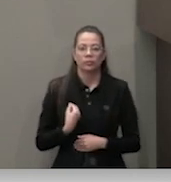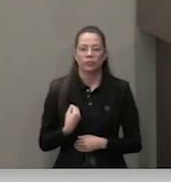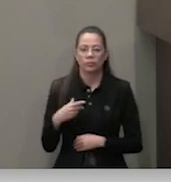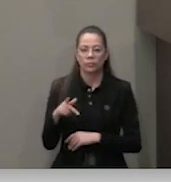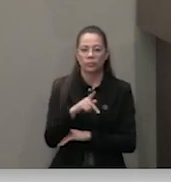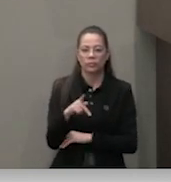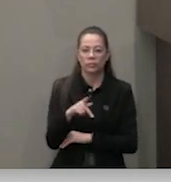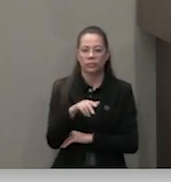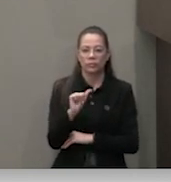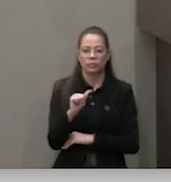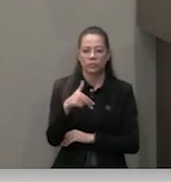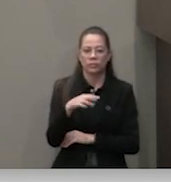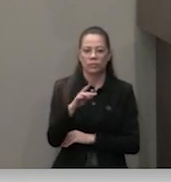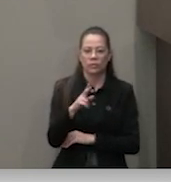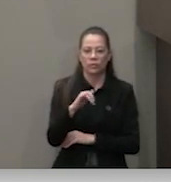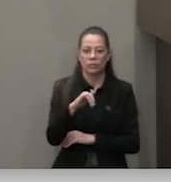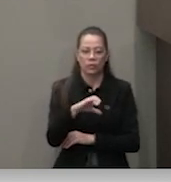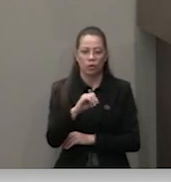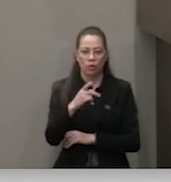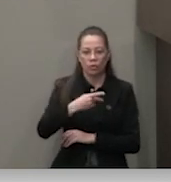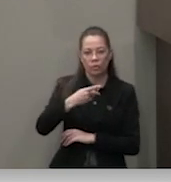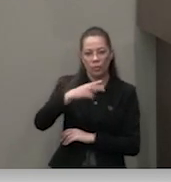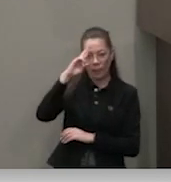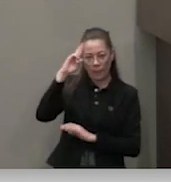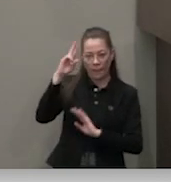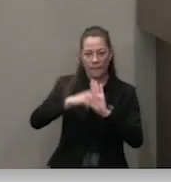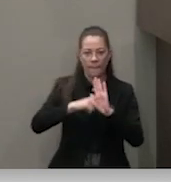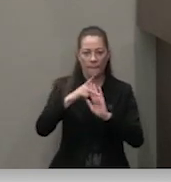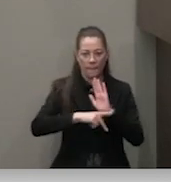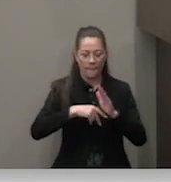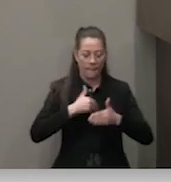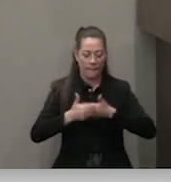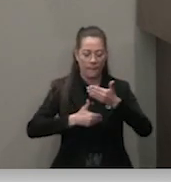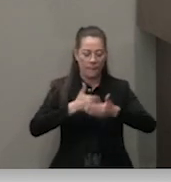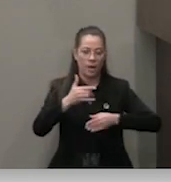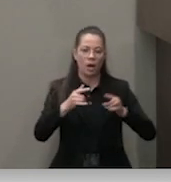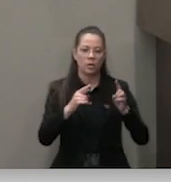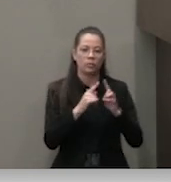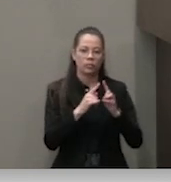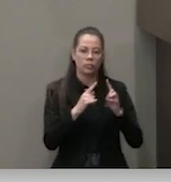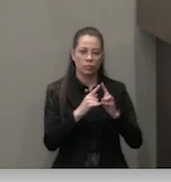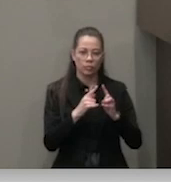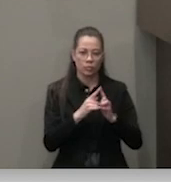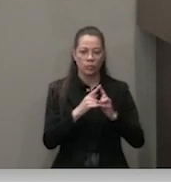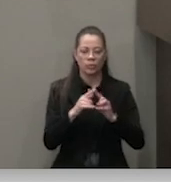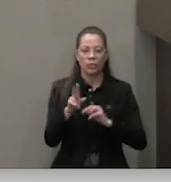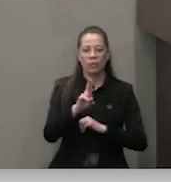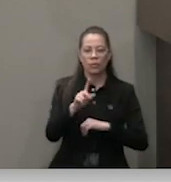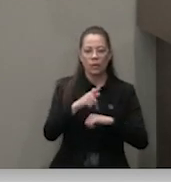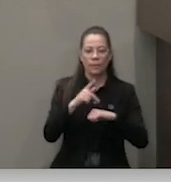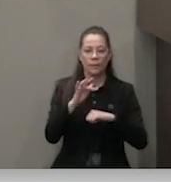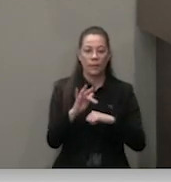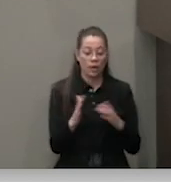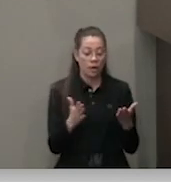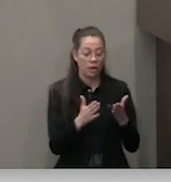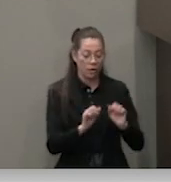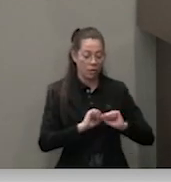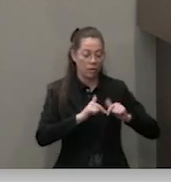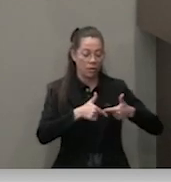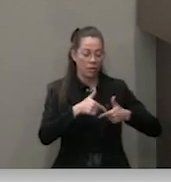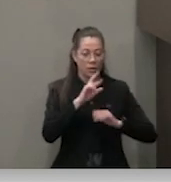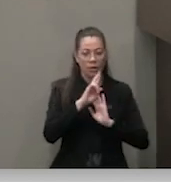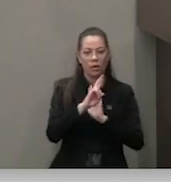do professor an tom pritor de planej institucional da Universidade de p fundo neste ato